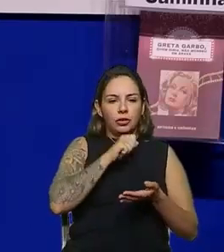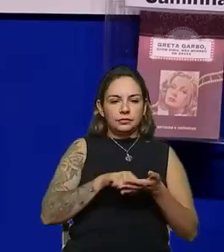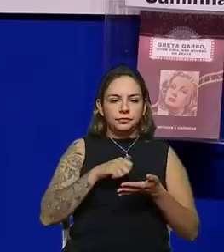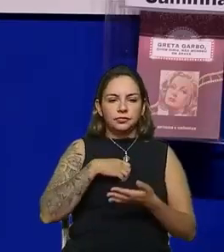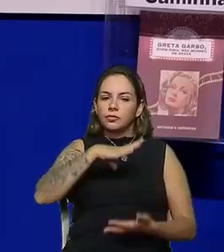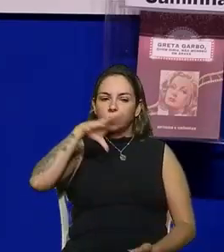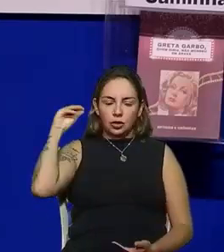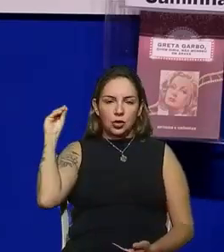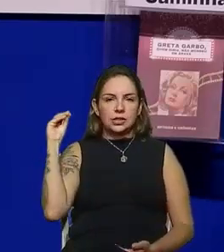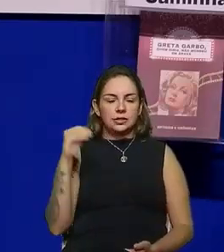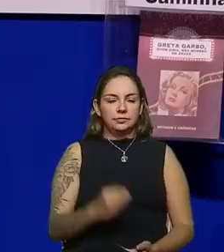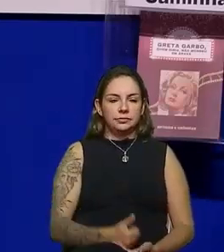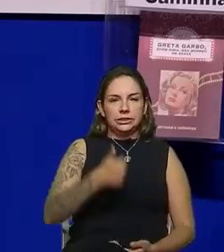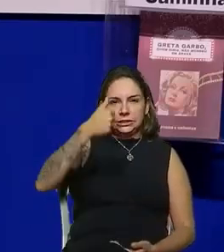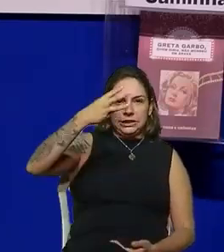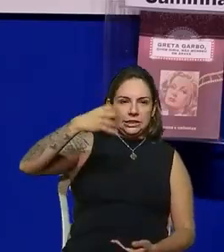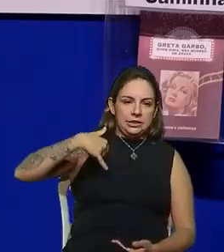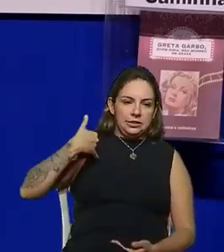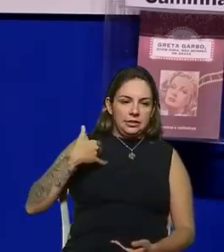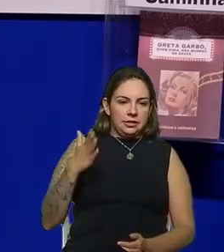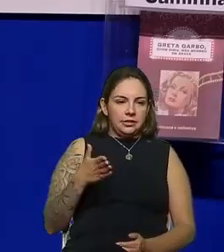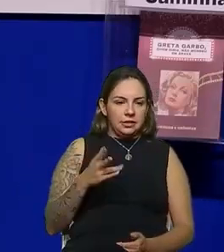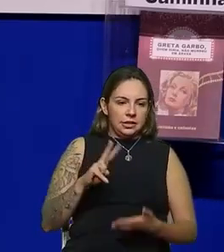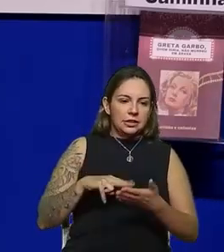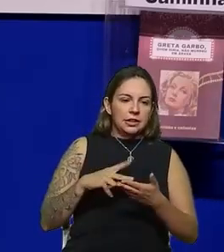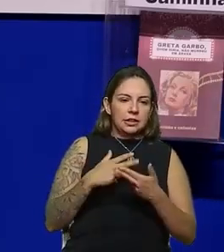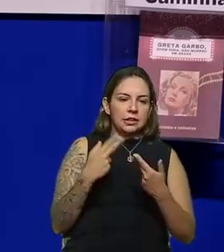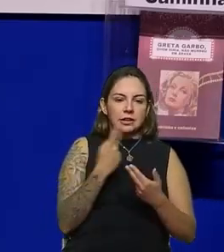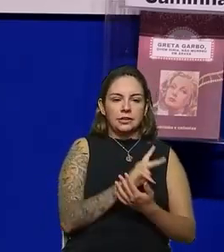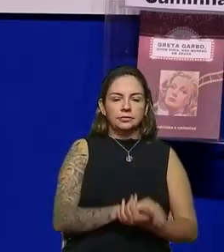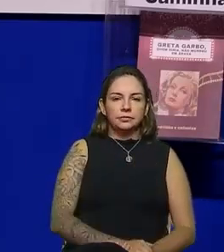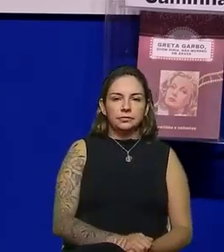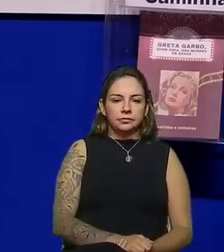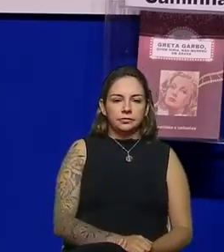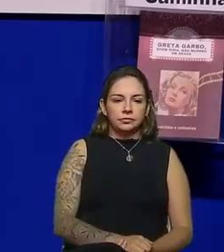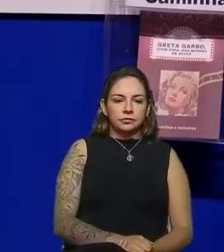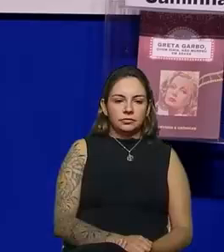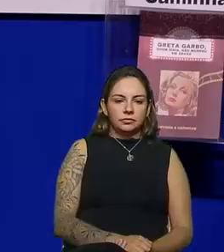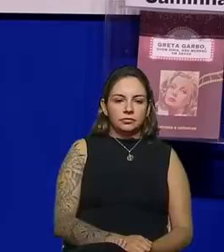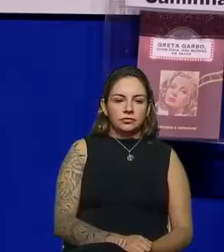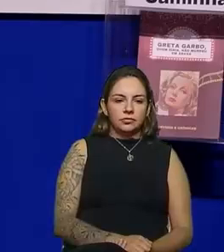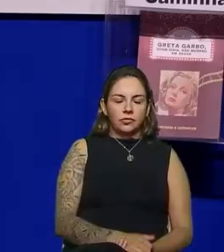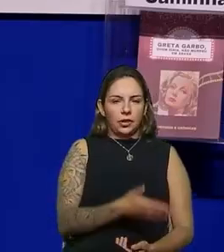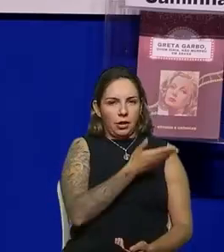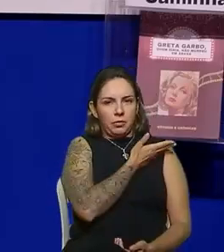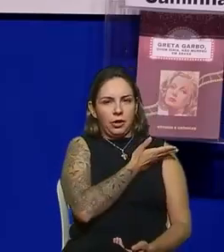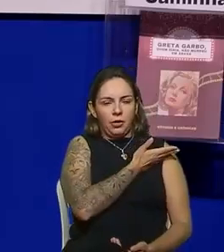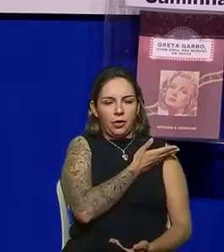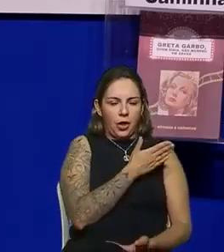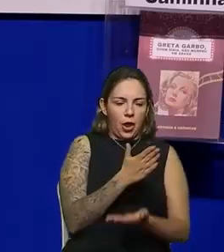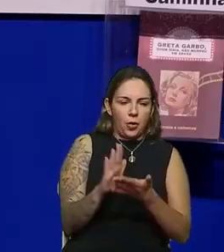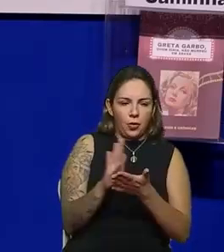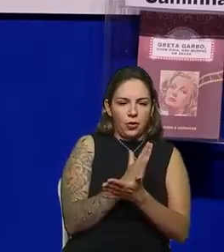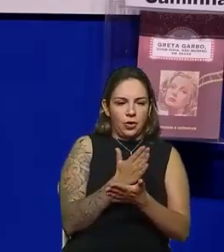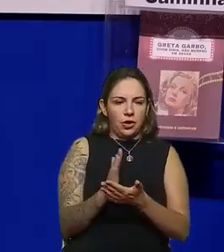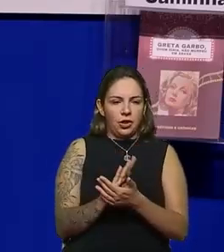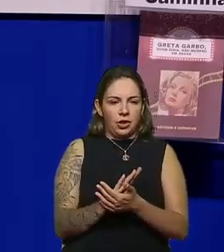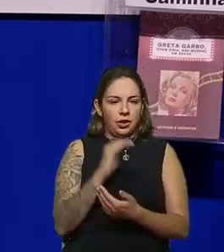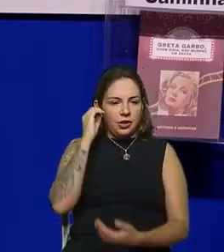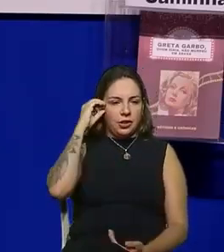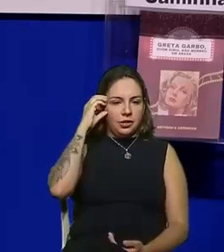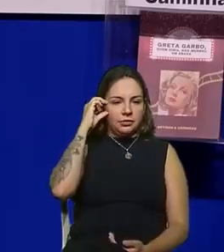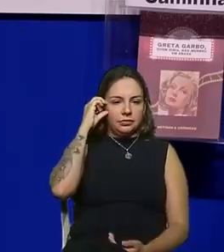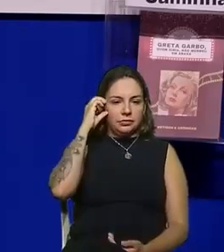minha adolescência, com 13 anos, eu já tinha lido algumas coisas dele. E alguns amigos meus eram